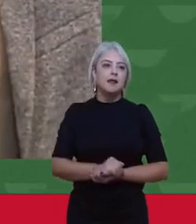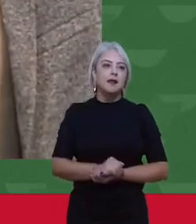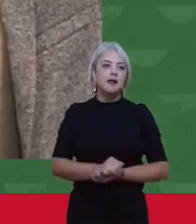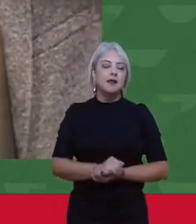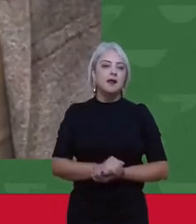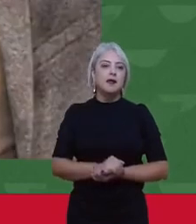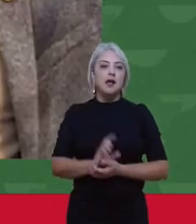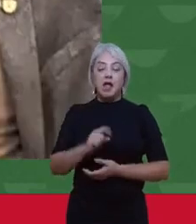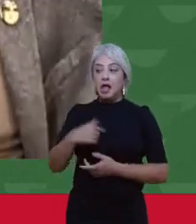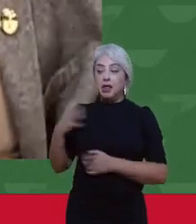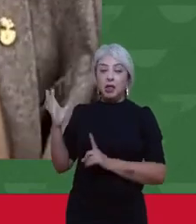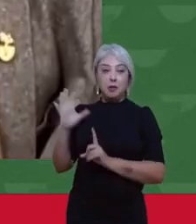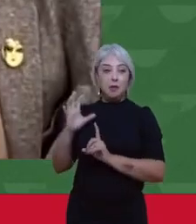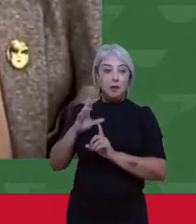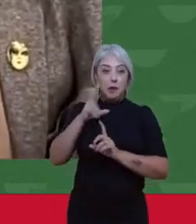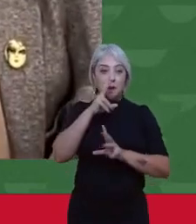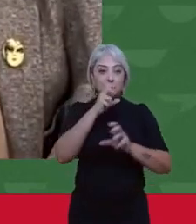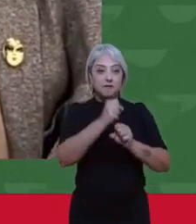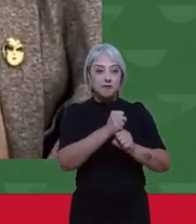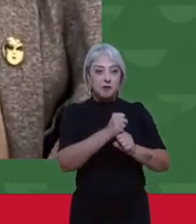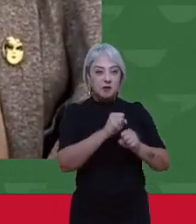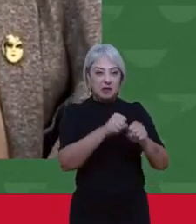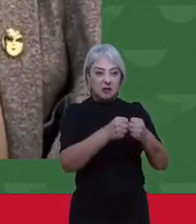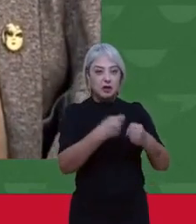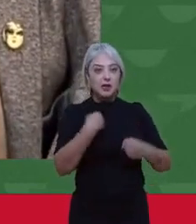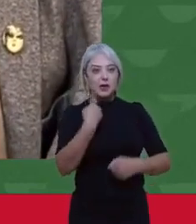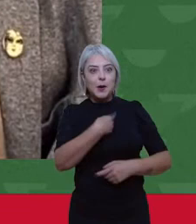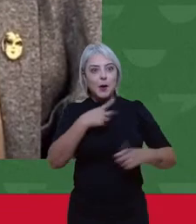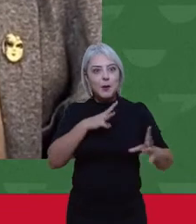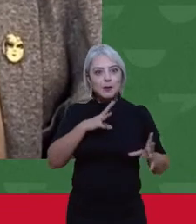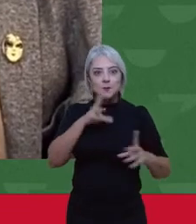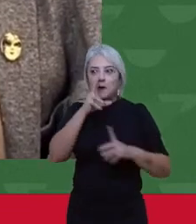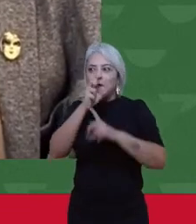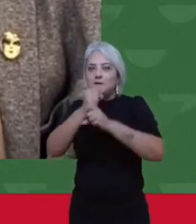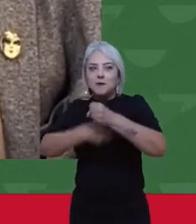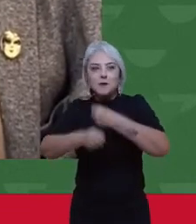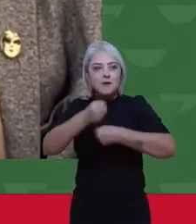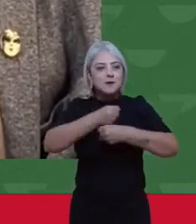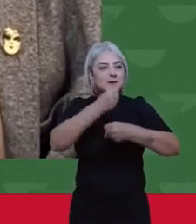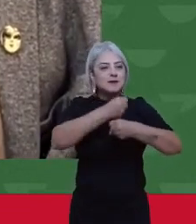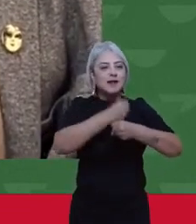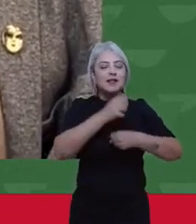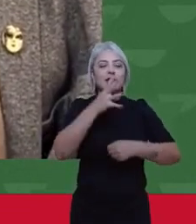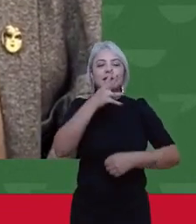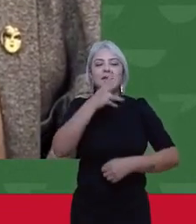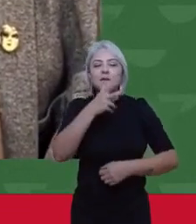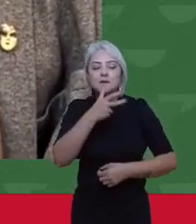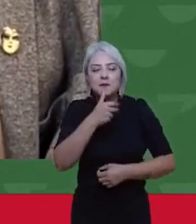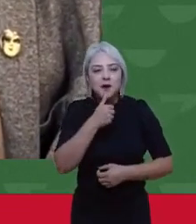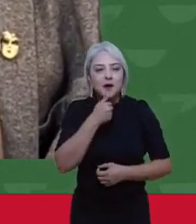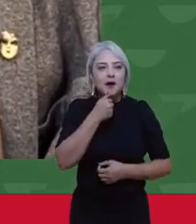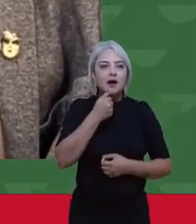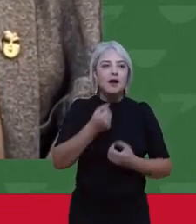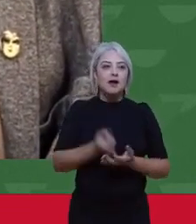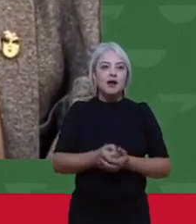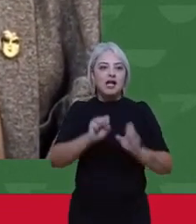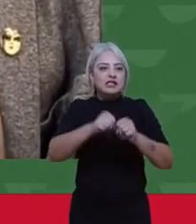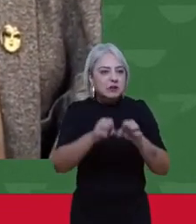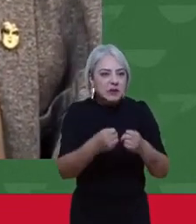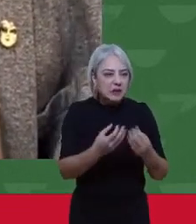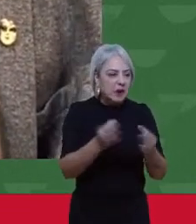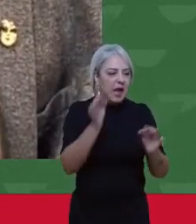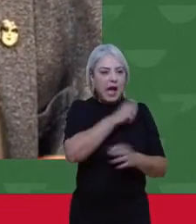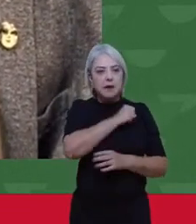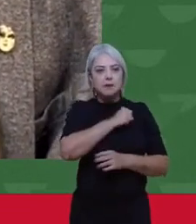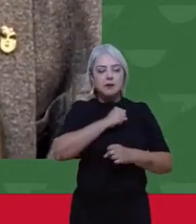Eles são uma força destrutiva, nós somos uma força construtiva. A construção demora mais tempo. A destruição é muito rápida. Mas